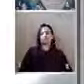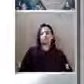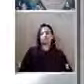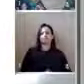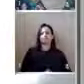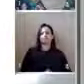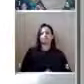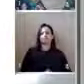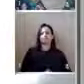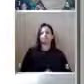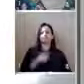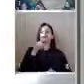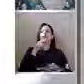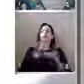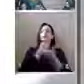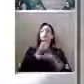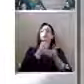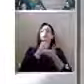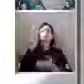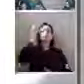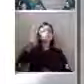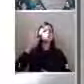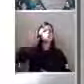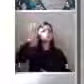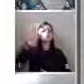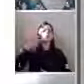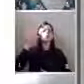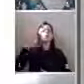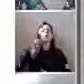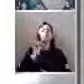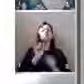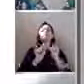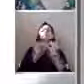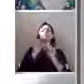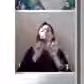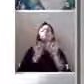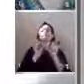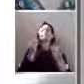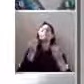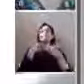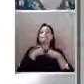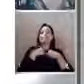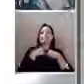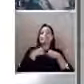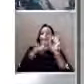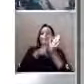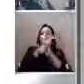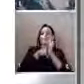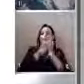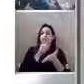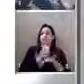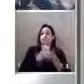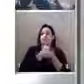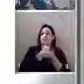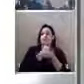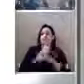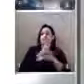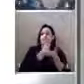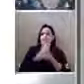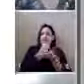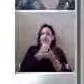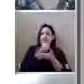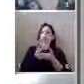A fundamentação teórica que embasa essa pesquisa e que vai orientar todas